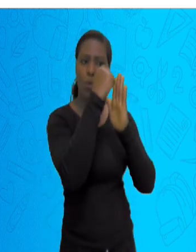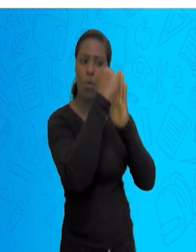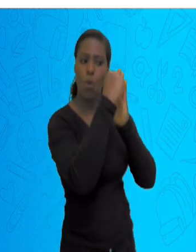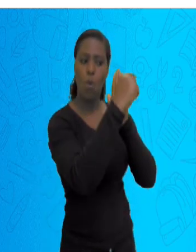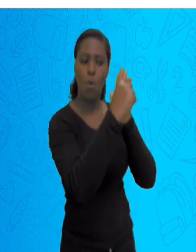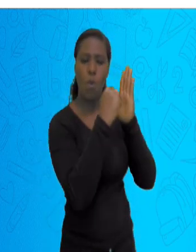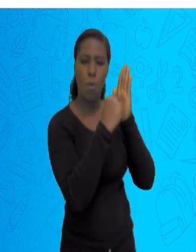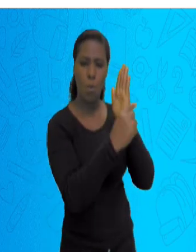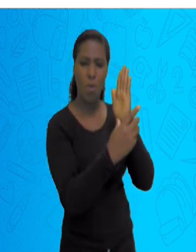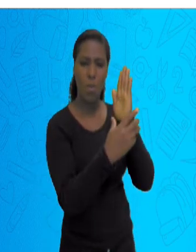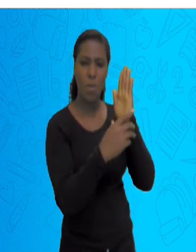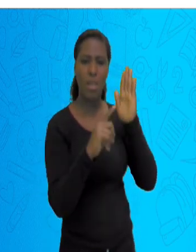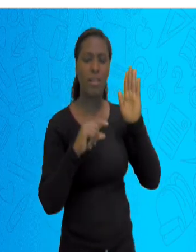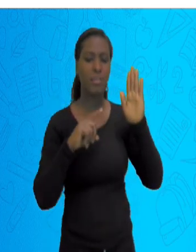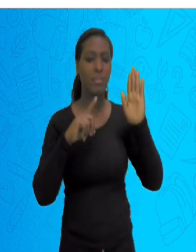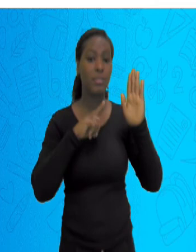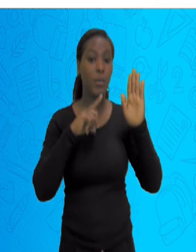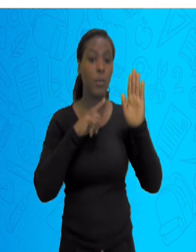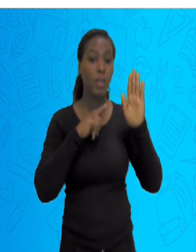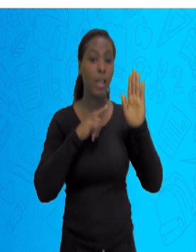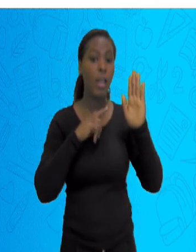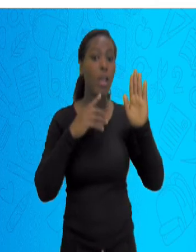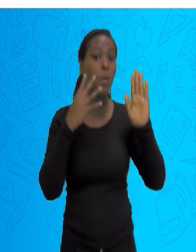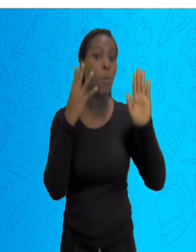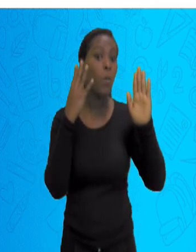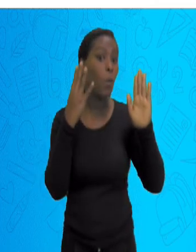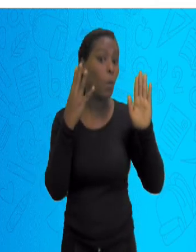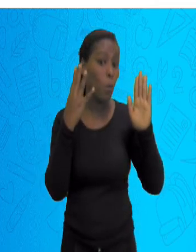os quartetos. Ó,